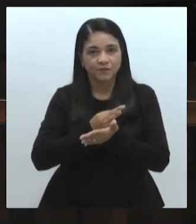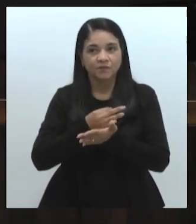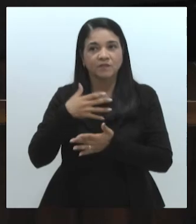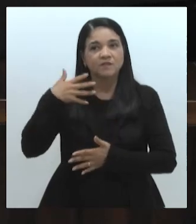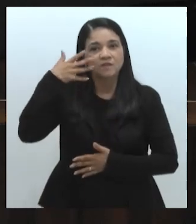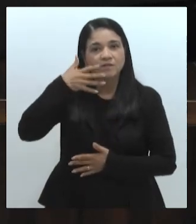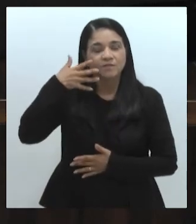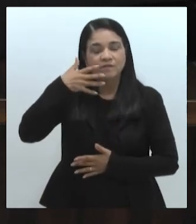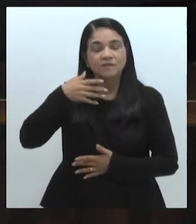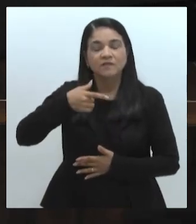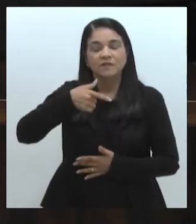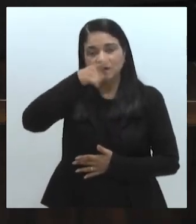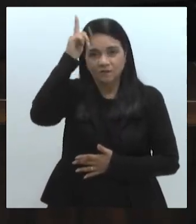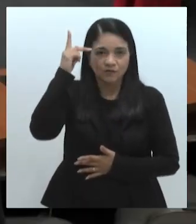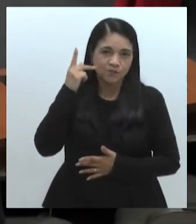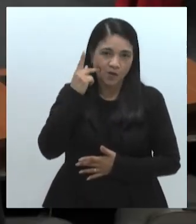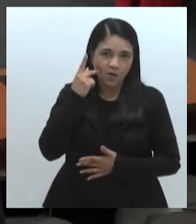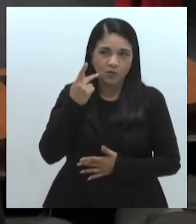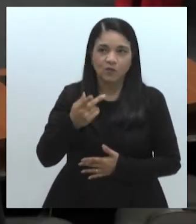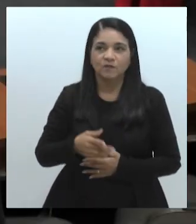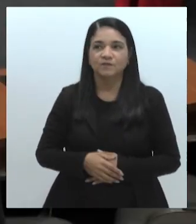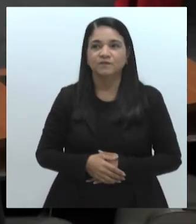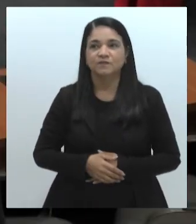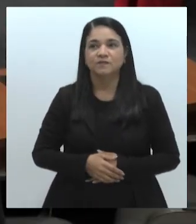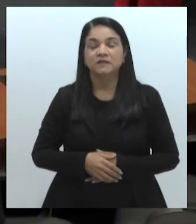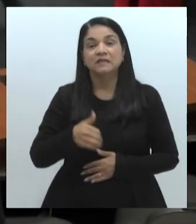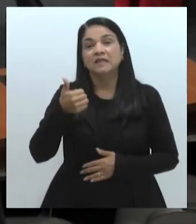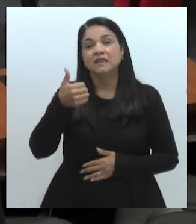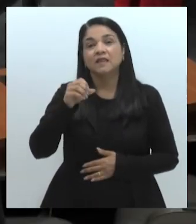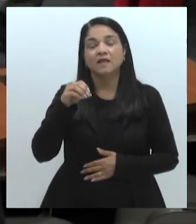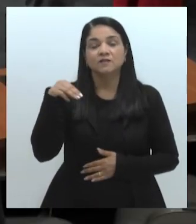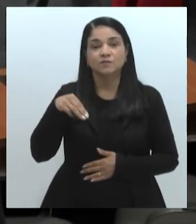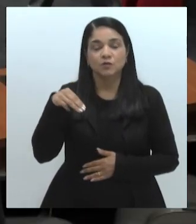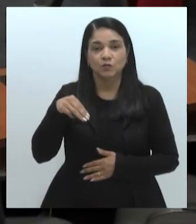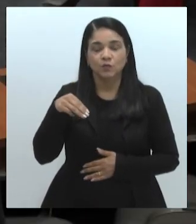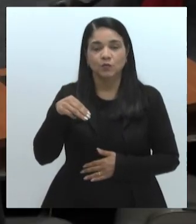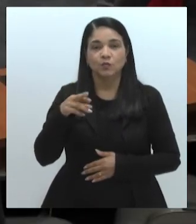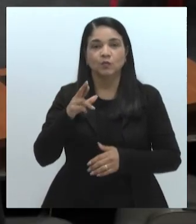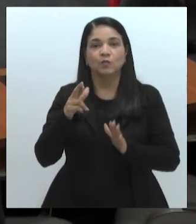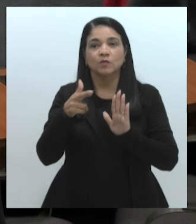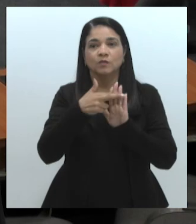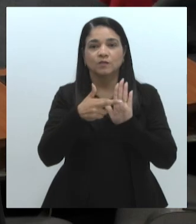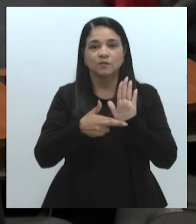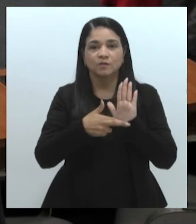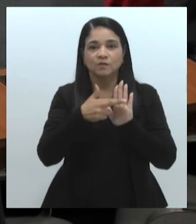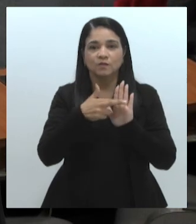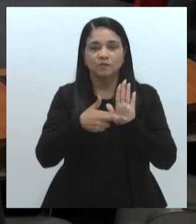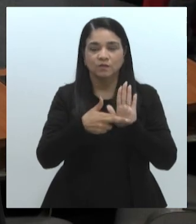Luiz Paulo. Vossa Excelência dispõe de 10 minutos no tempo regimental.